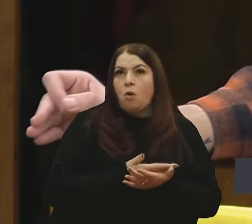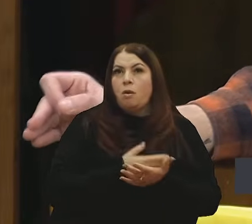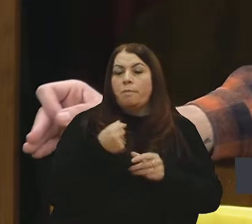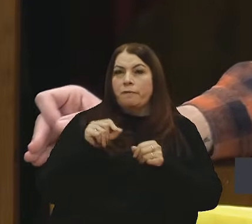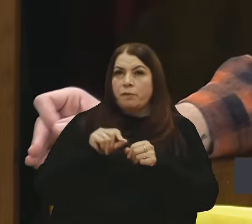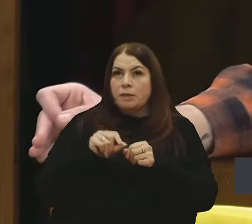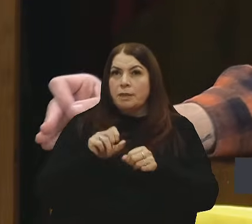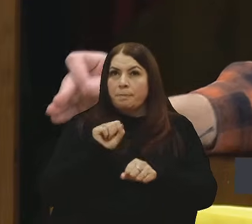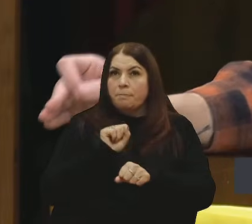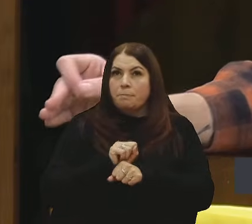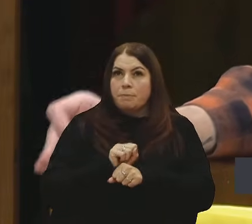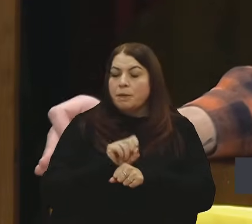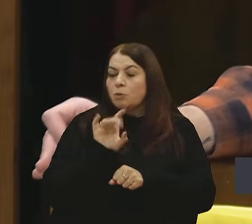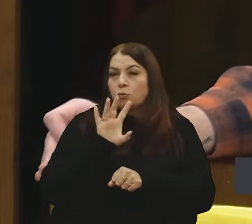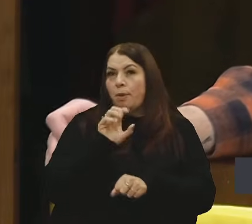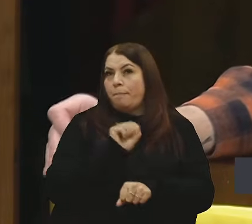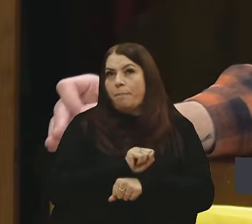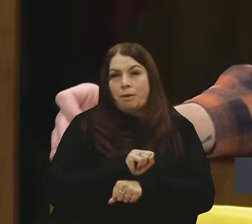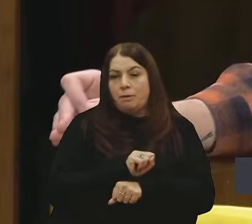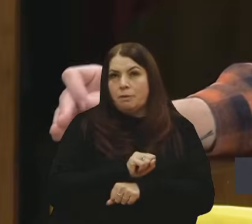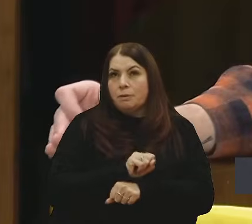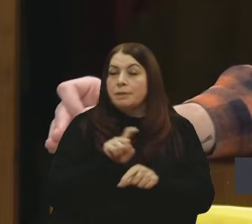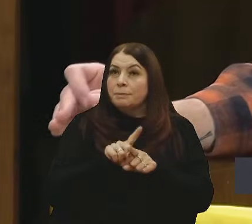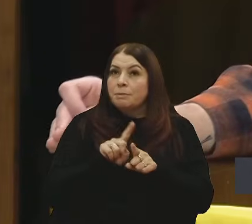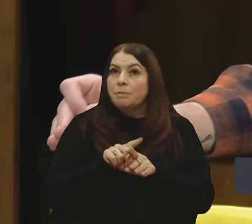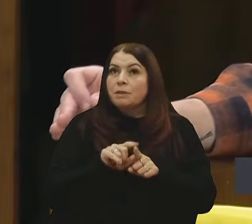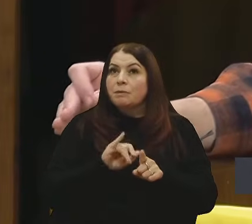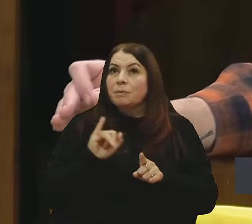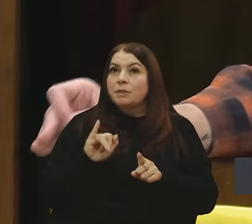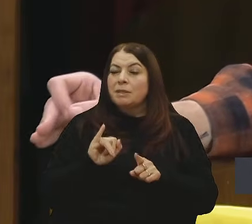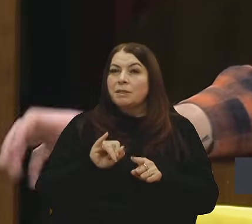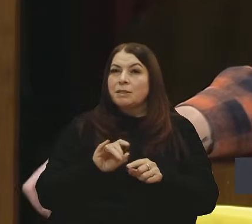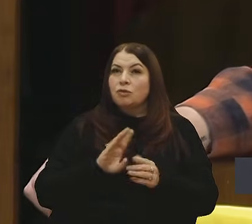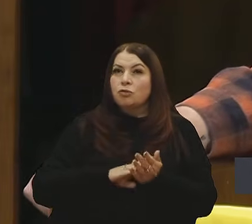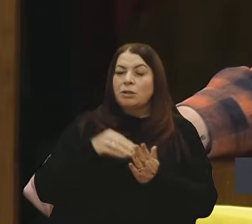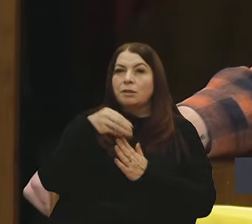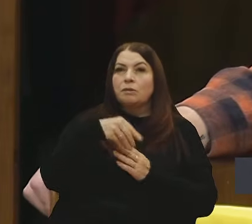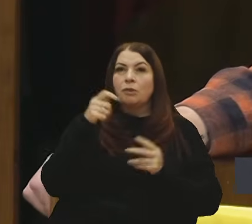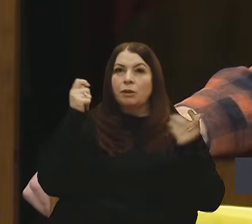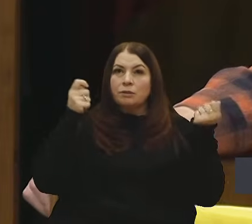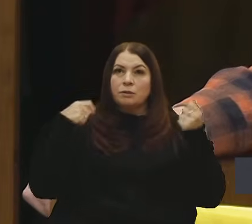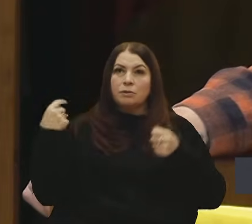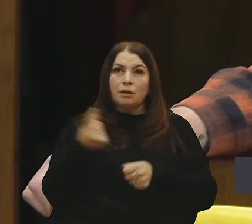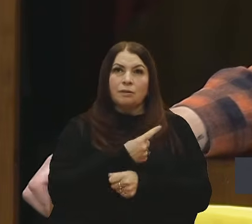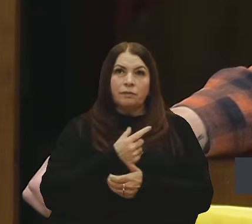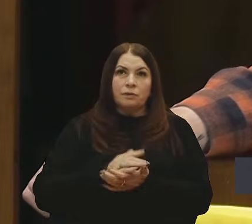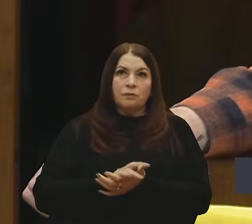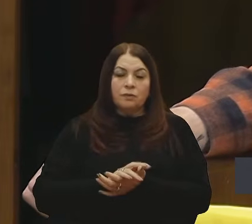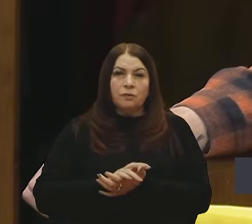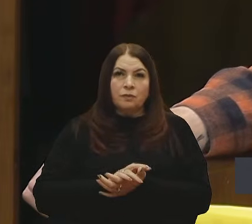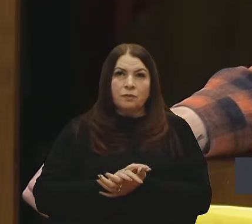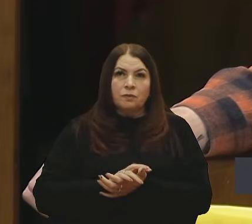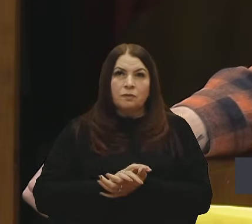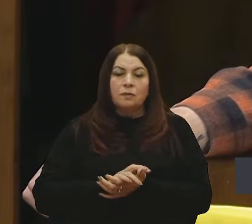fazer, não apenas paralisação, mas determinar uma questão de calendário de greve.